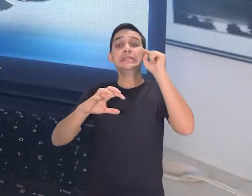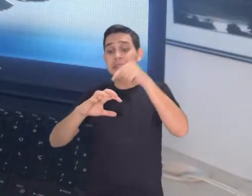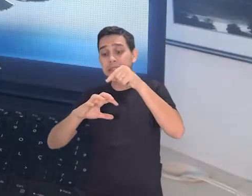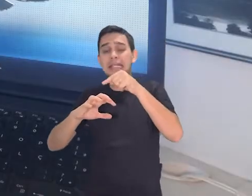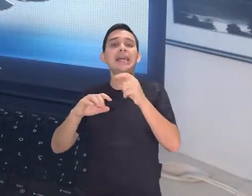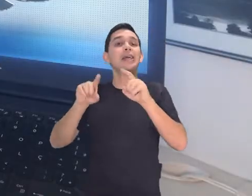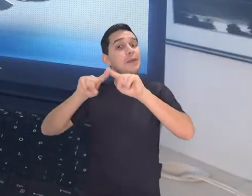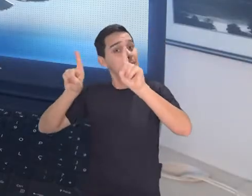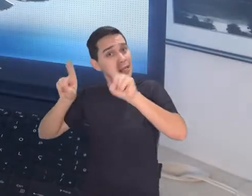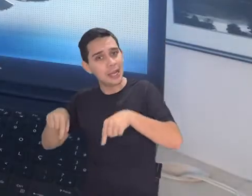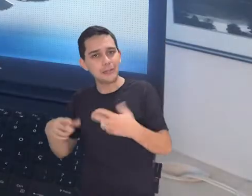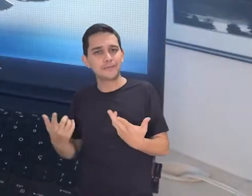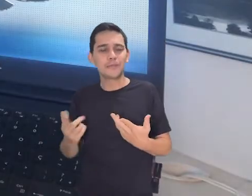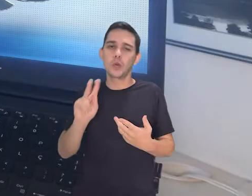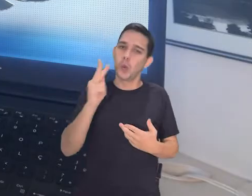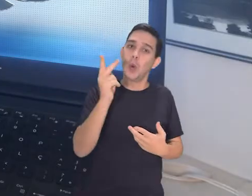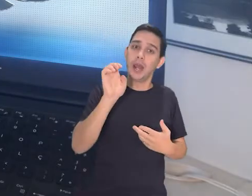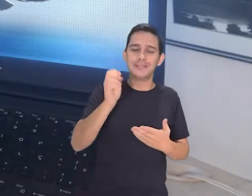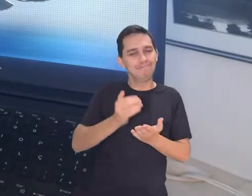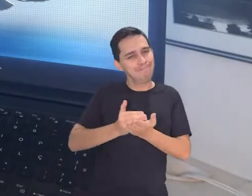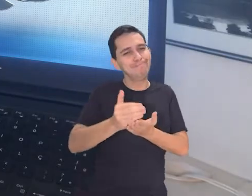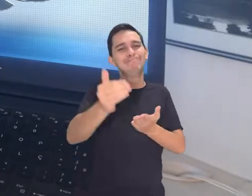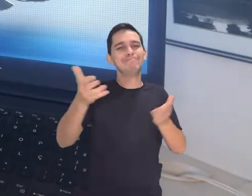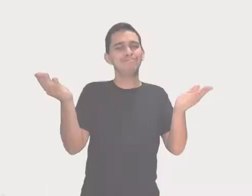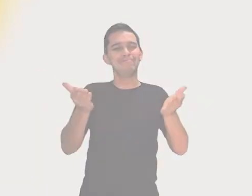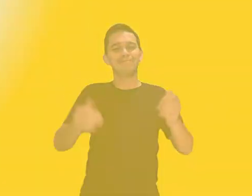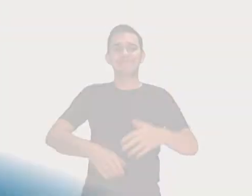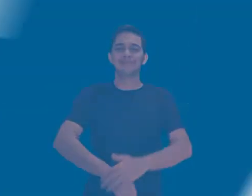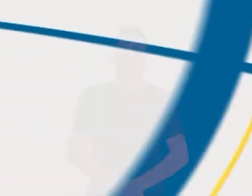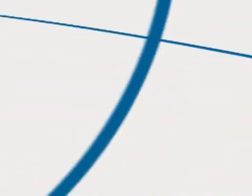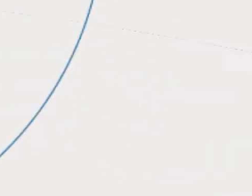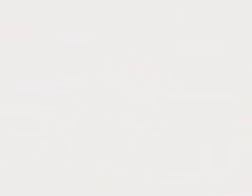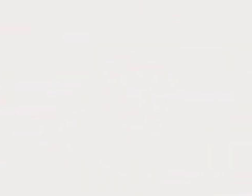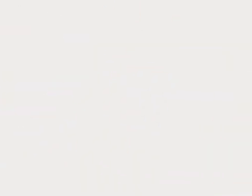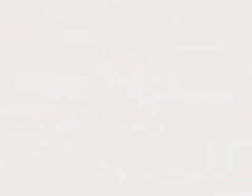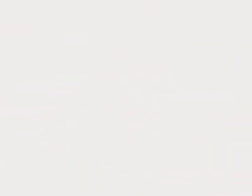pelo empregado. Hora Extra está no ar.